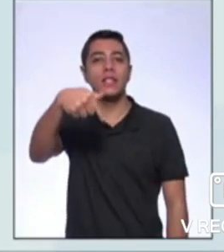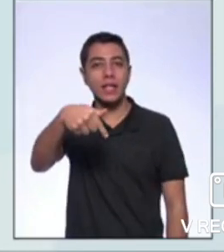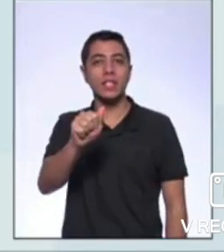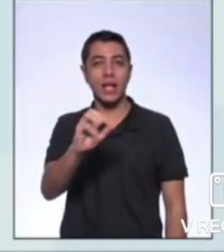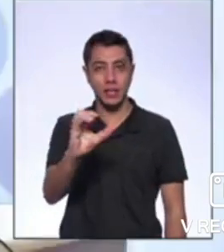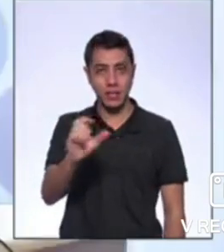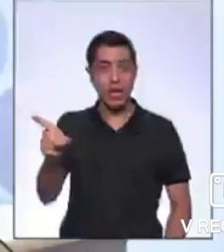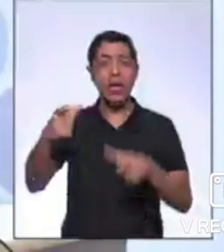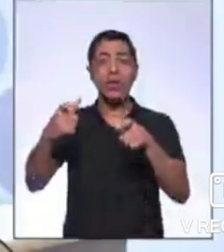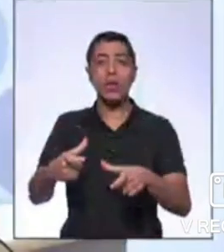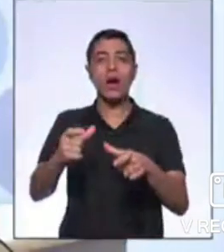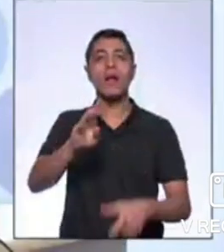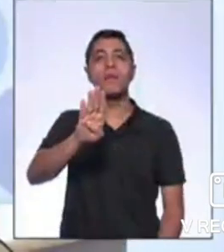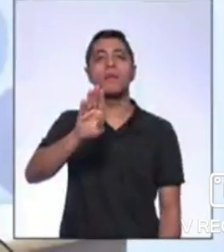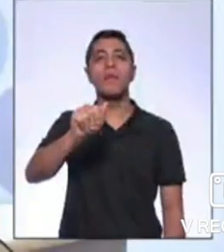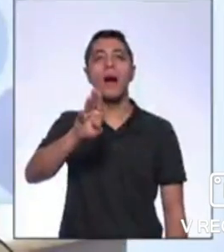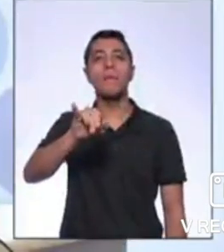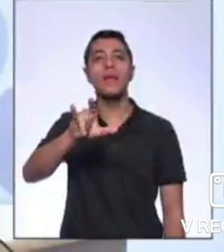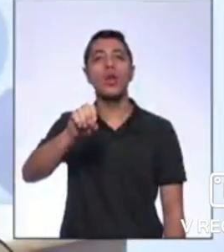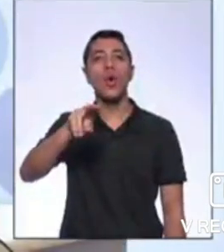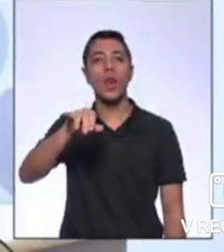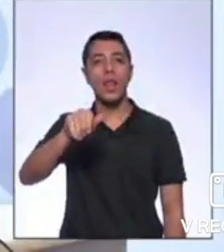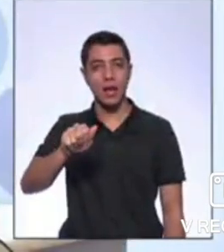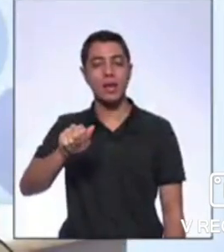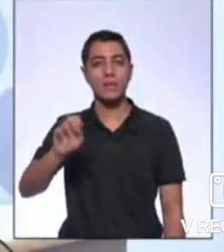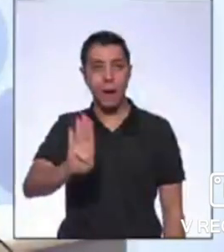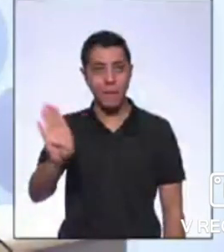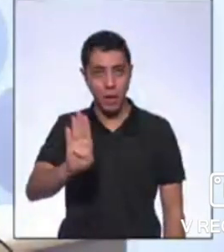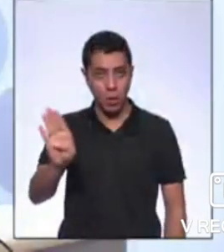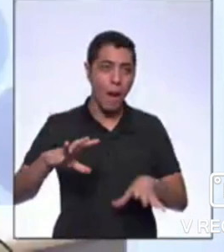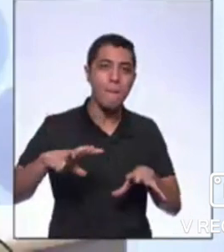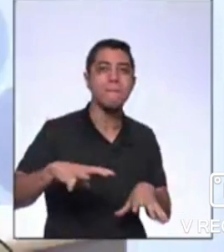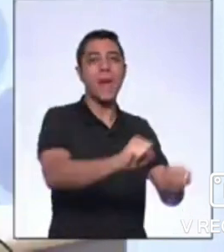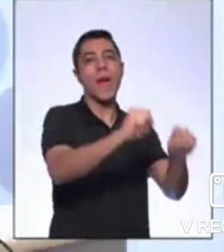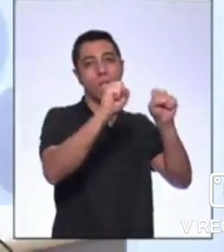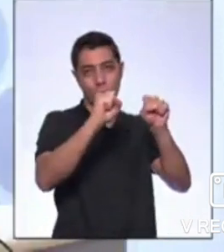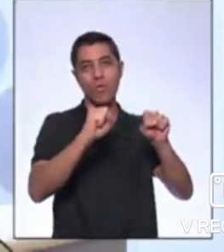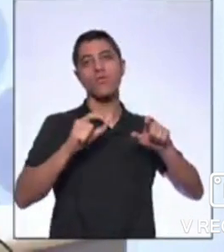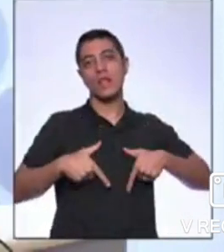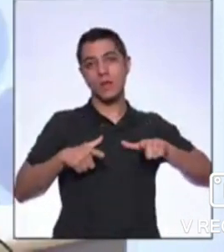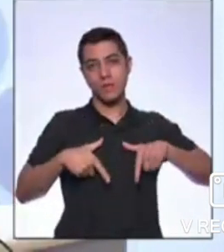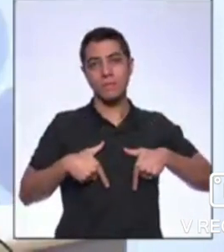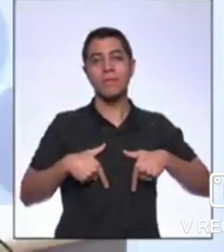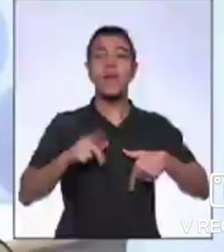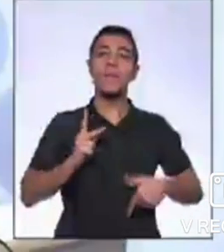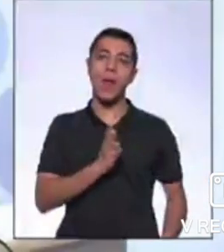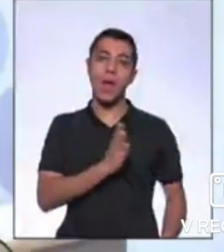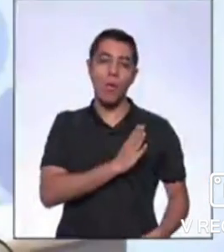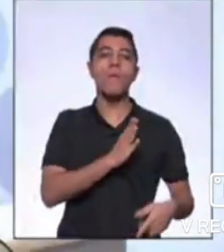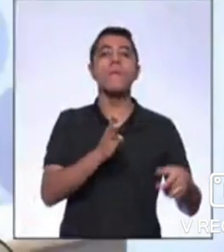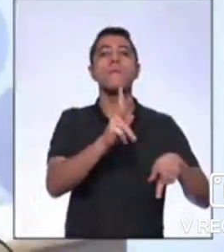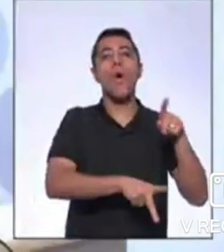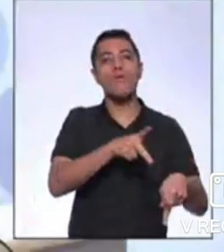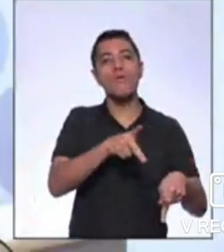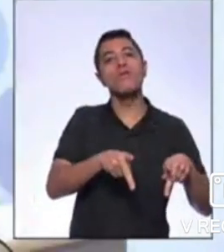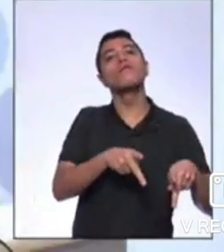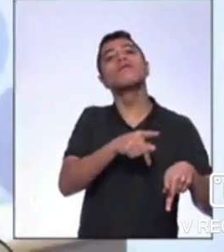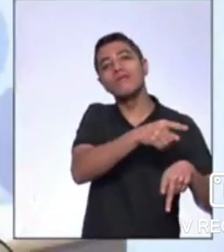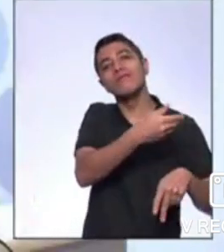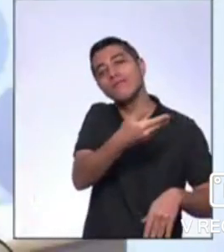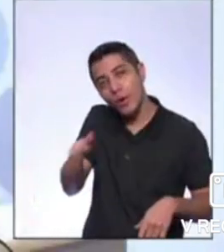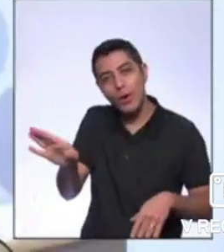Babilônia, os hebreus foram retirados do seu território, né, levados para Babilônia para